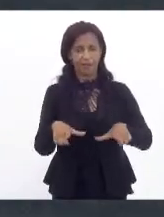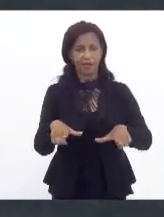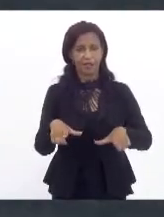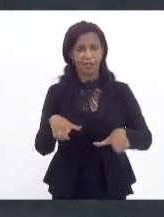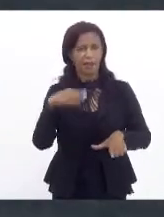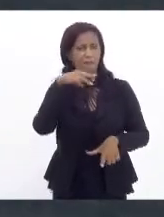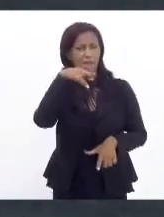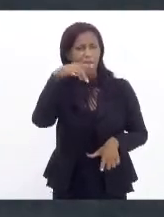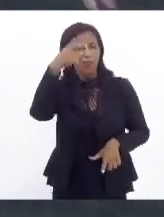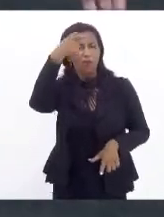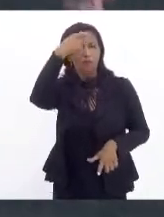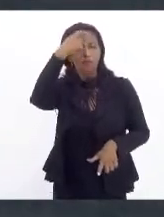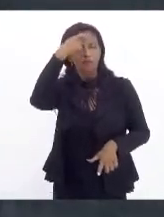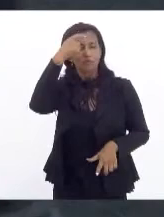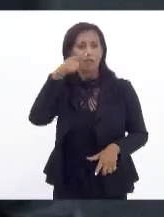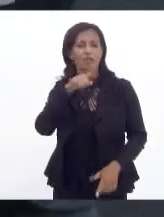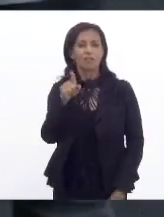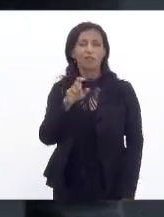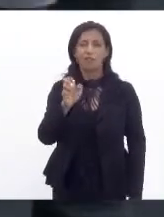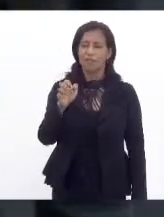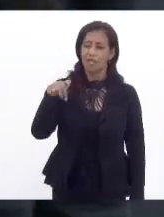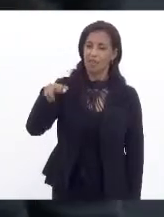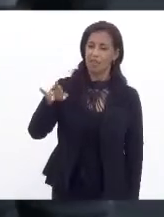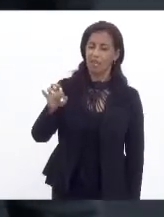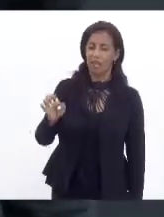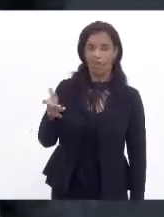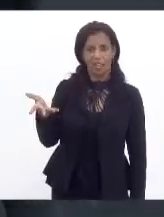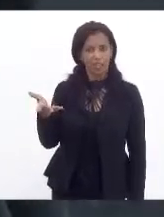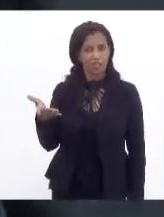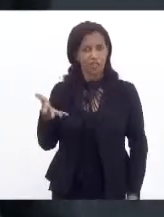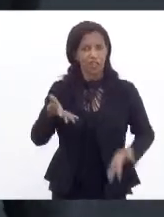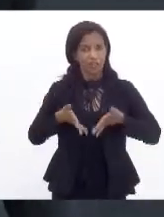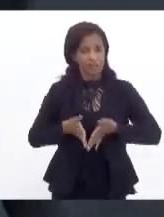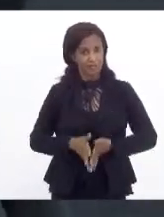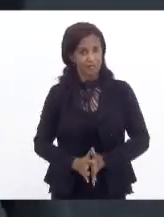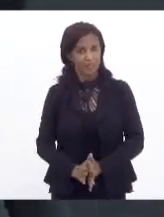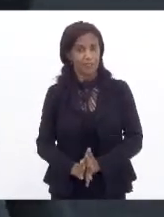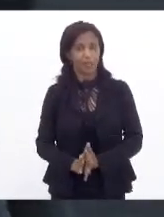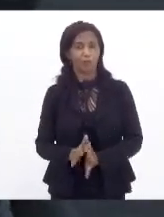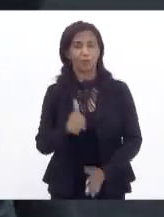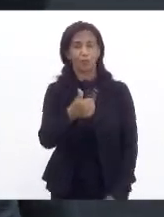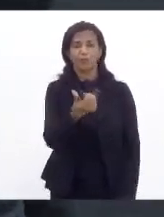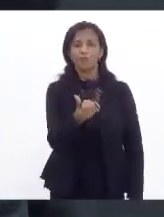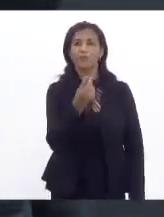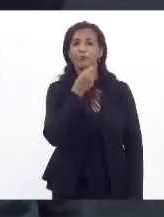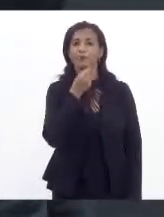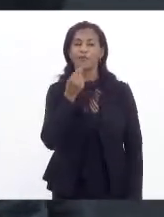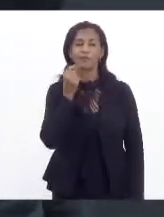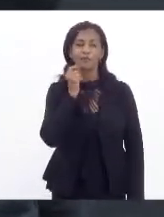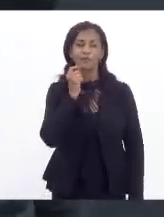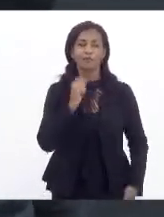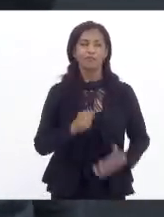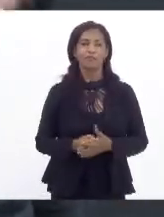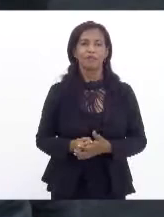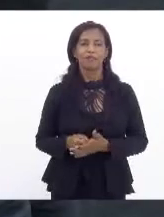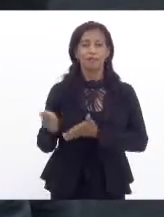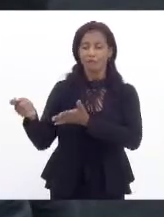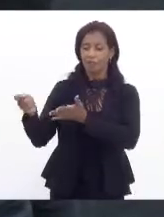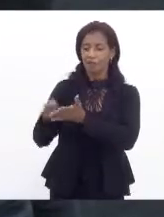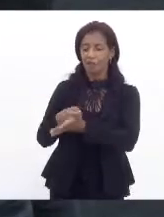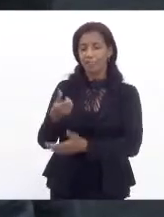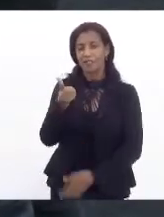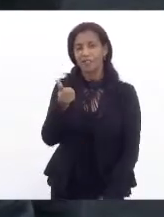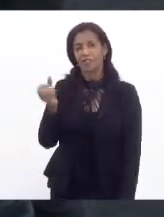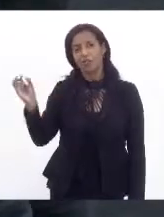memória, pós-mortem, ao Zé Kett. Zé Kett, que nasceu em 16 de setembro, mas foi registrado em